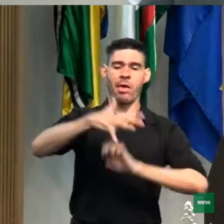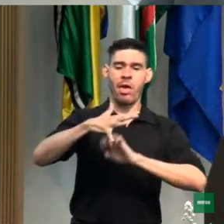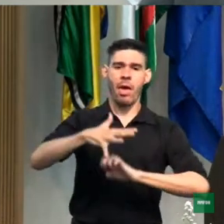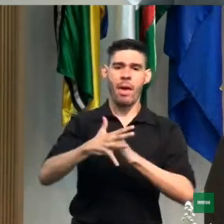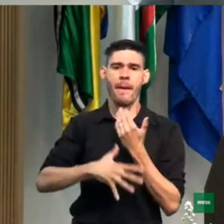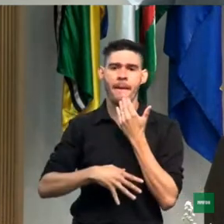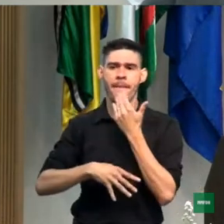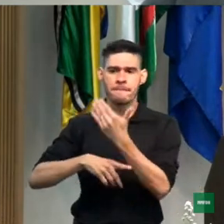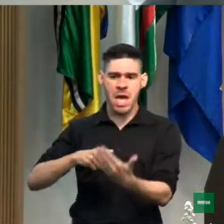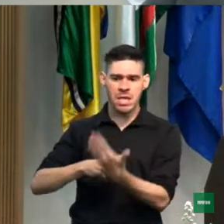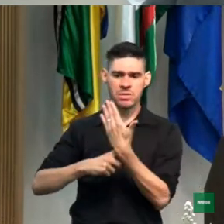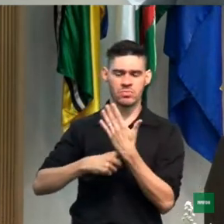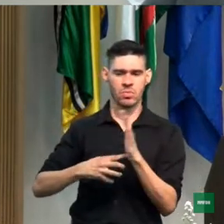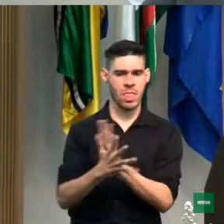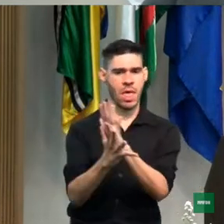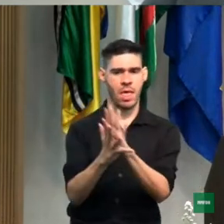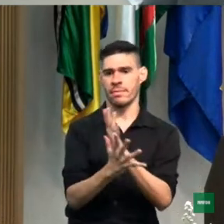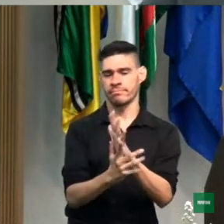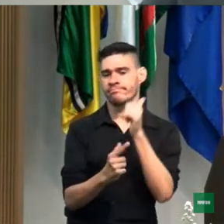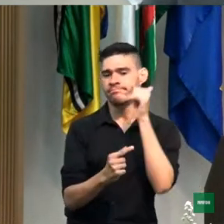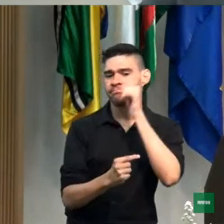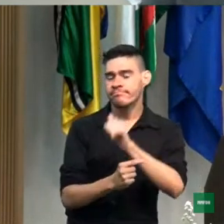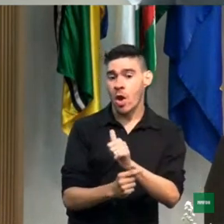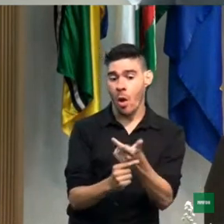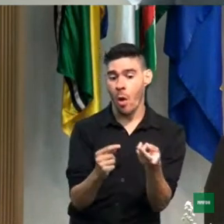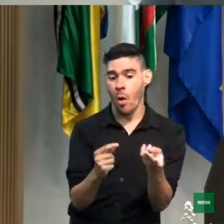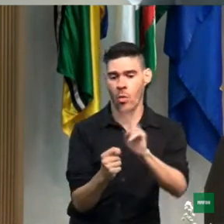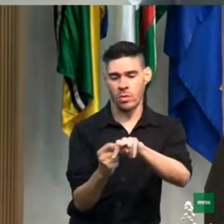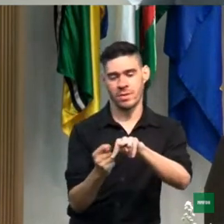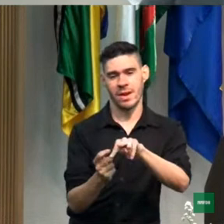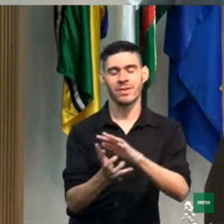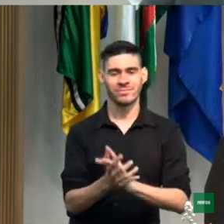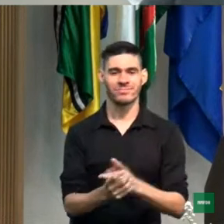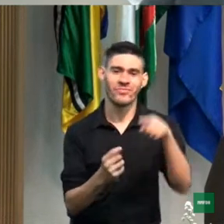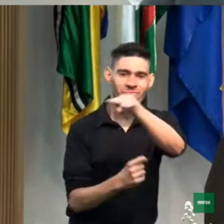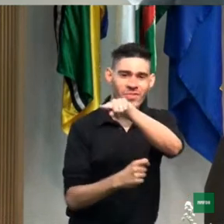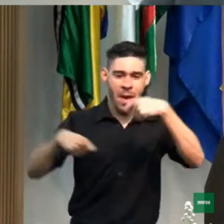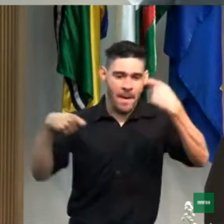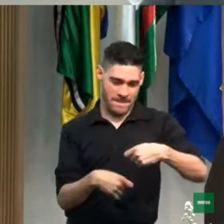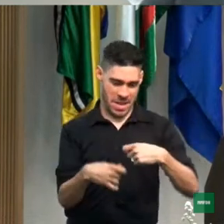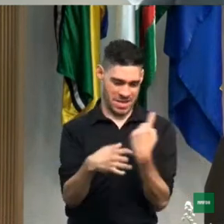Brasil. É pelo contrário. São vocês que precisam de nós no mercado de trabalho.